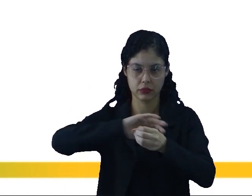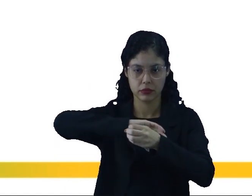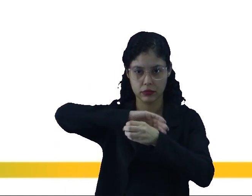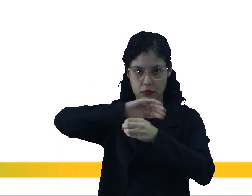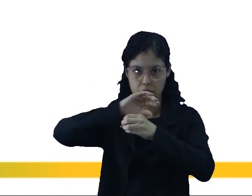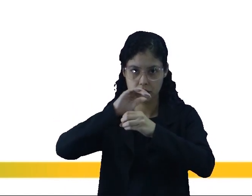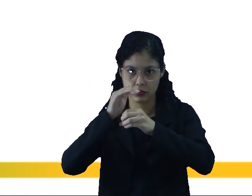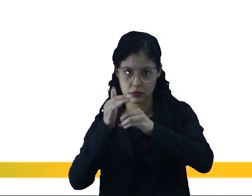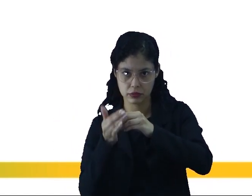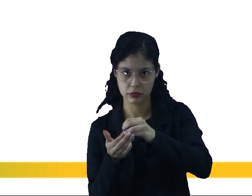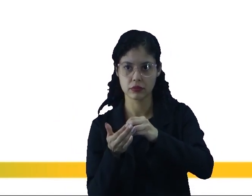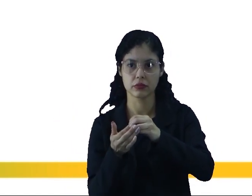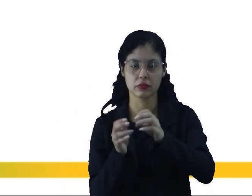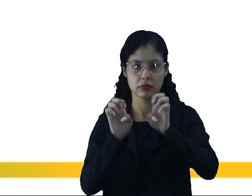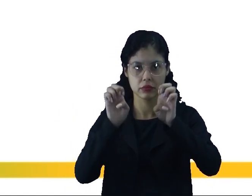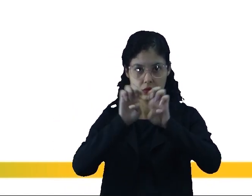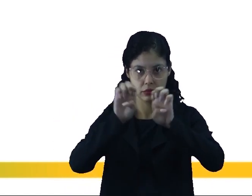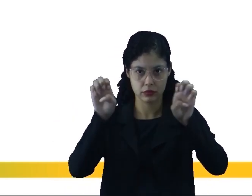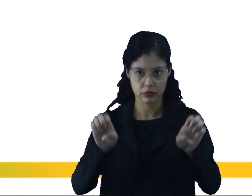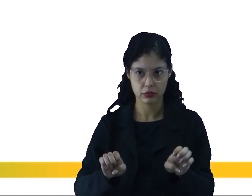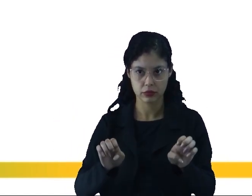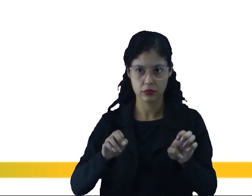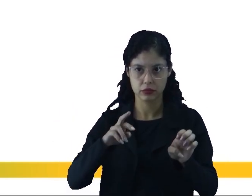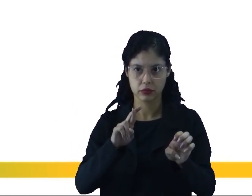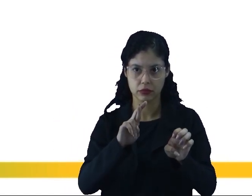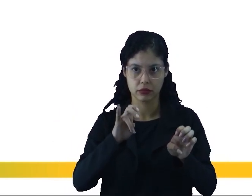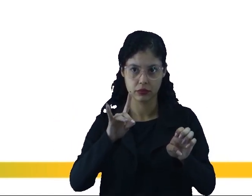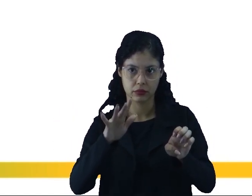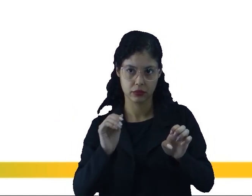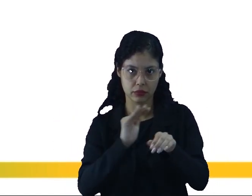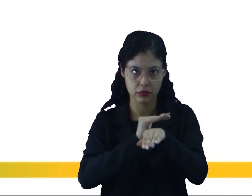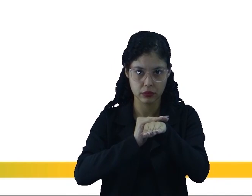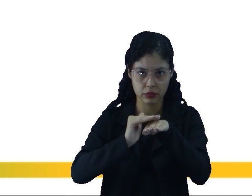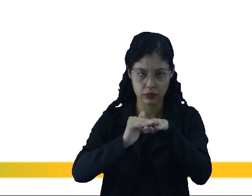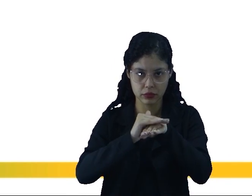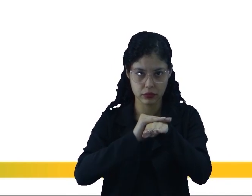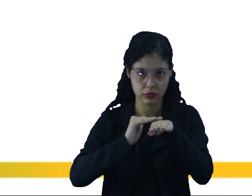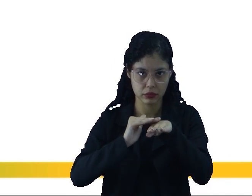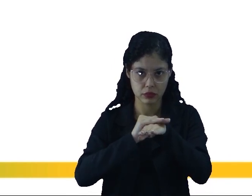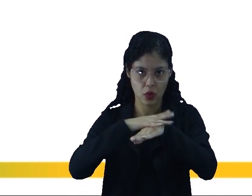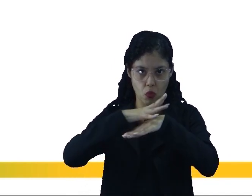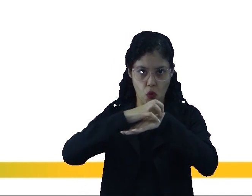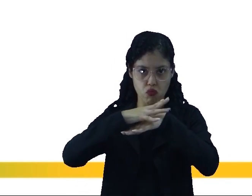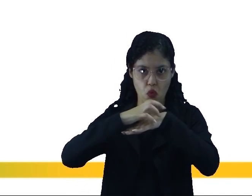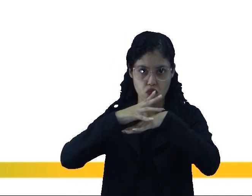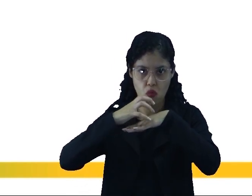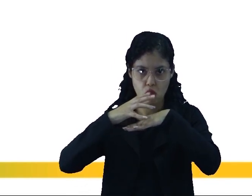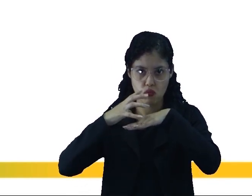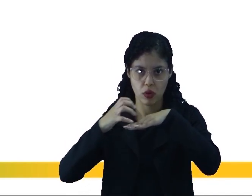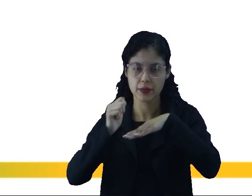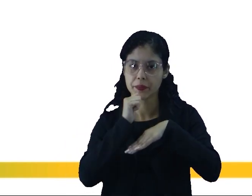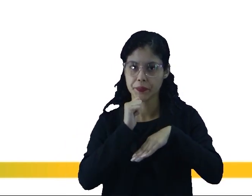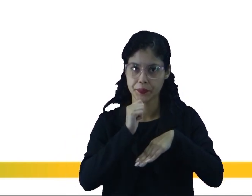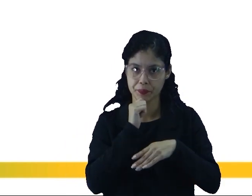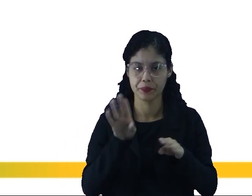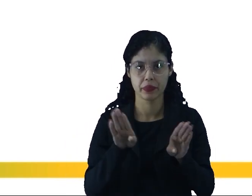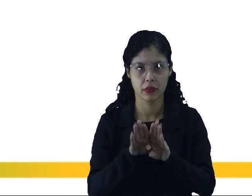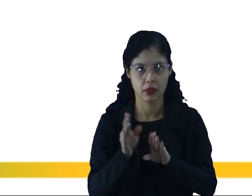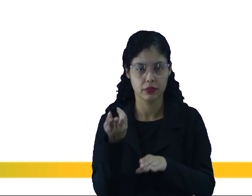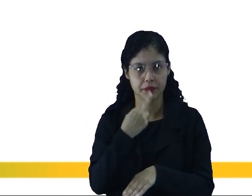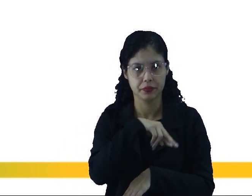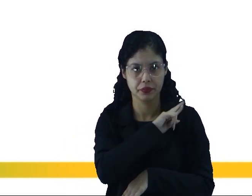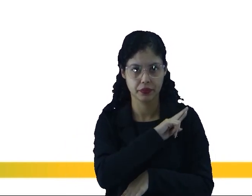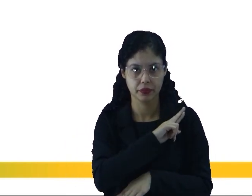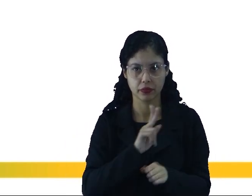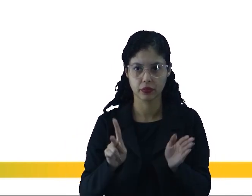carioteca. Nós vamos ter também estruturas como o retículo endoplasmático liso e o retículo endoplasmático rugoso, que vão ser responsáveis,